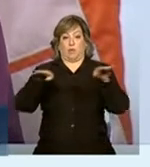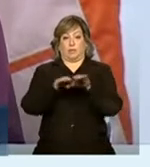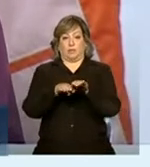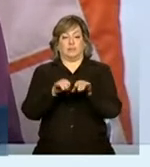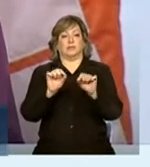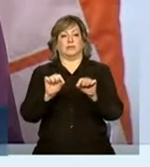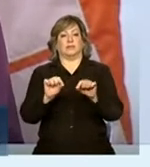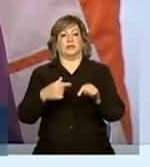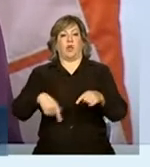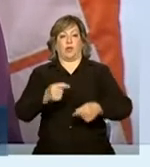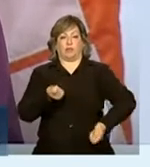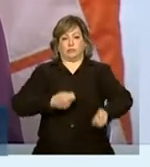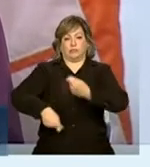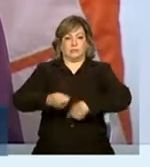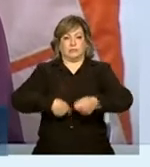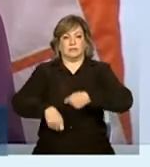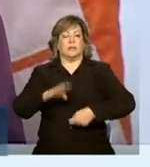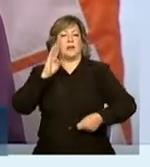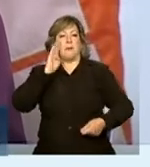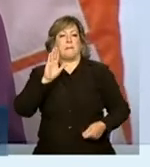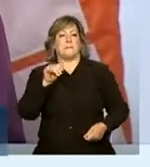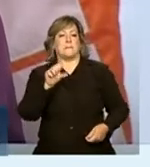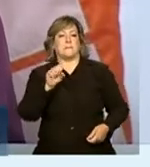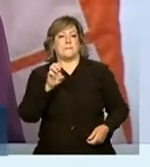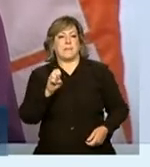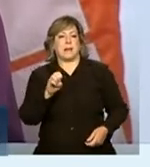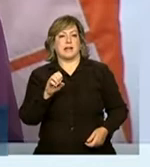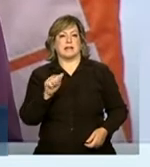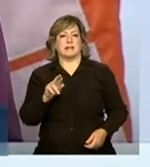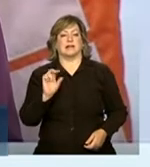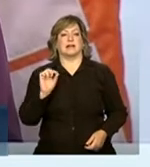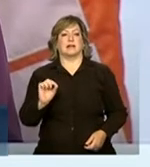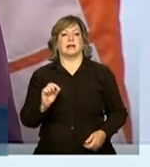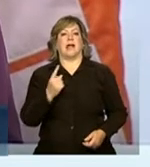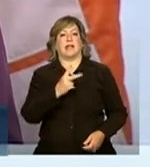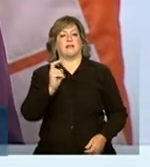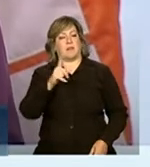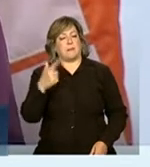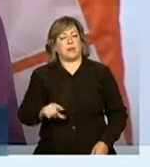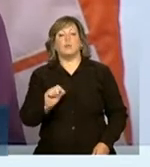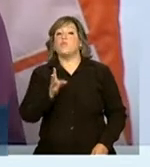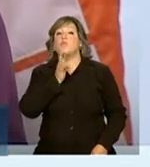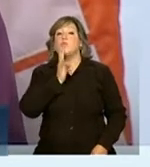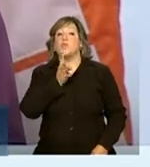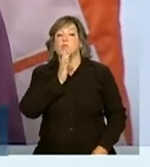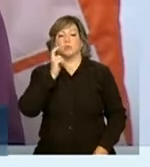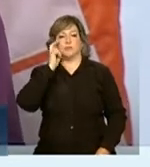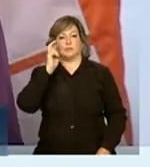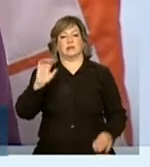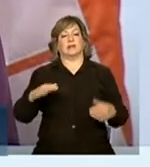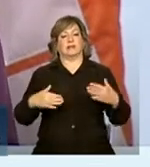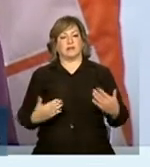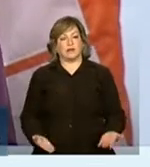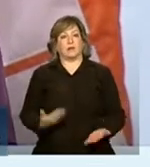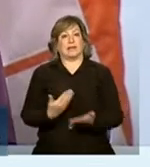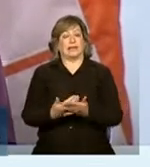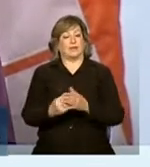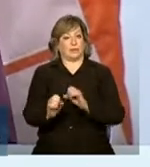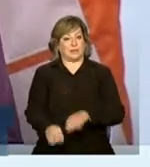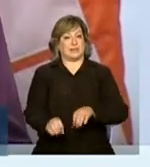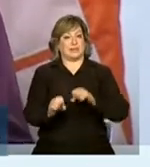da nossa economia vai se basear cada vez mais no conhecimento e, portanto, na